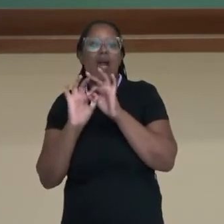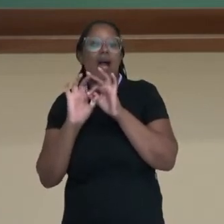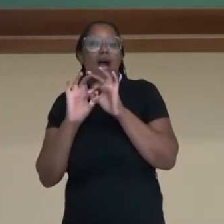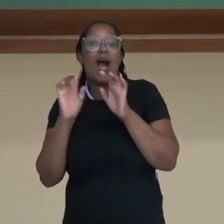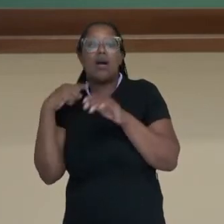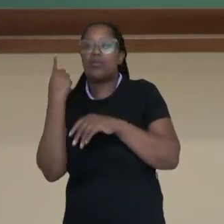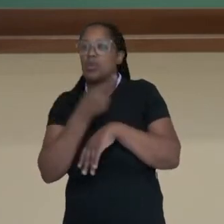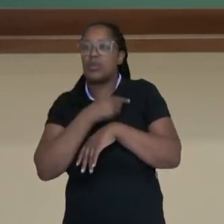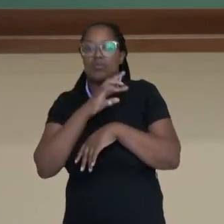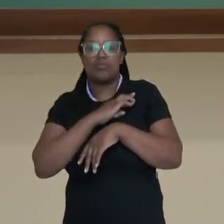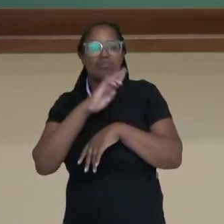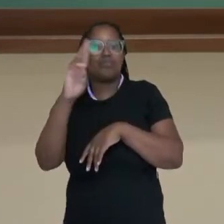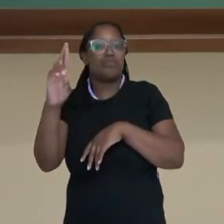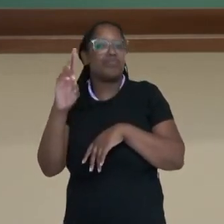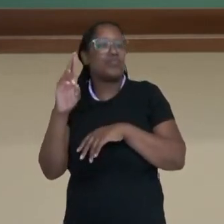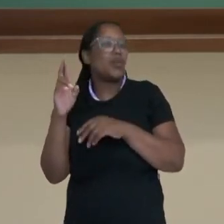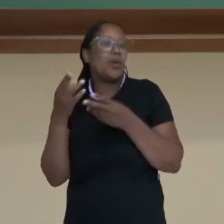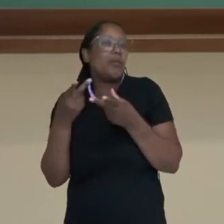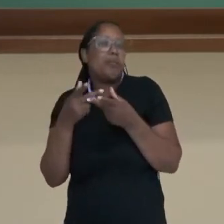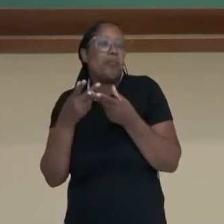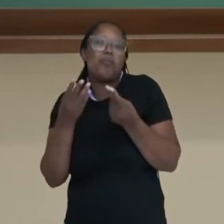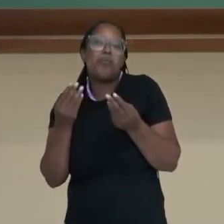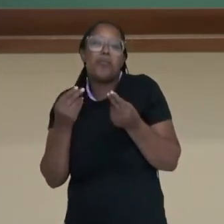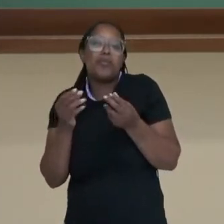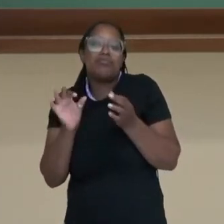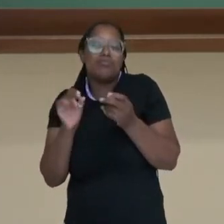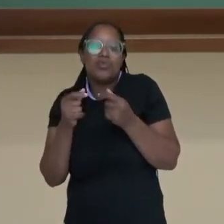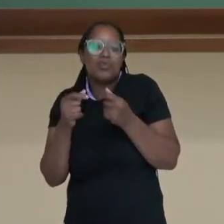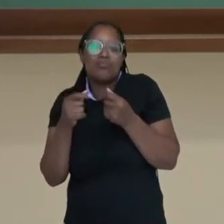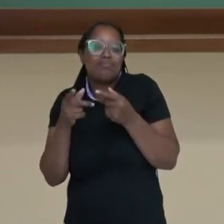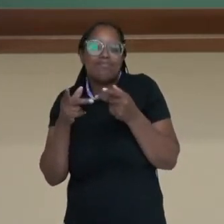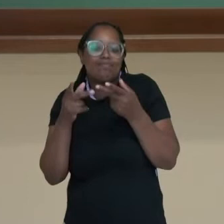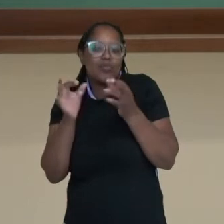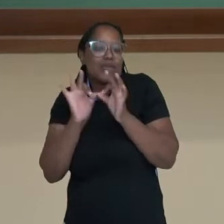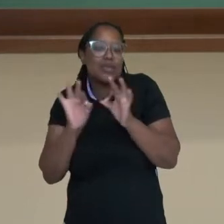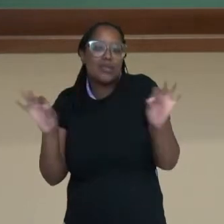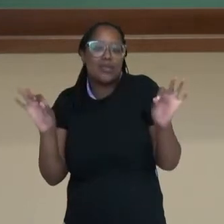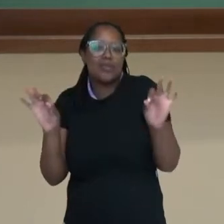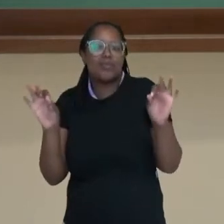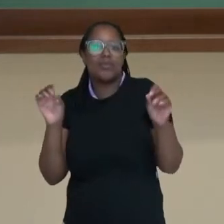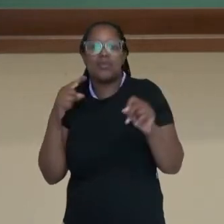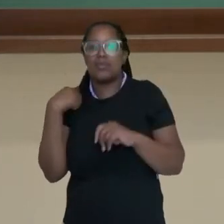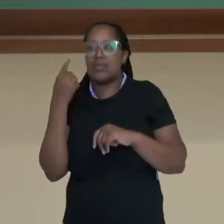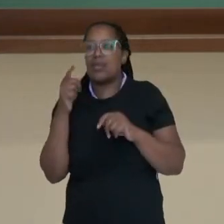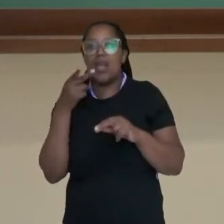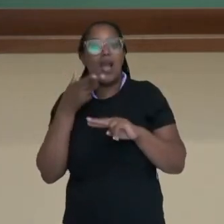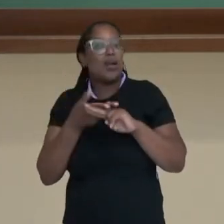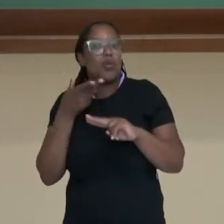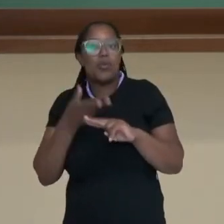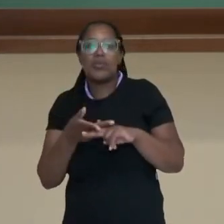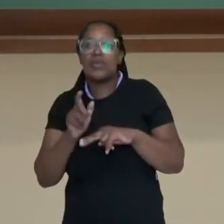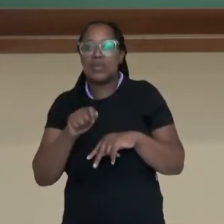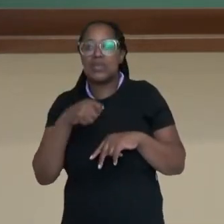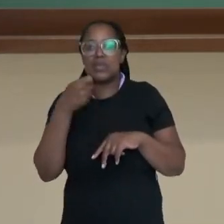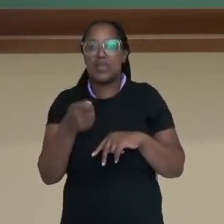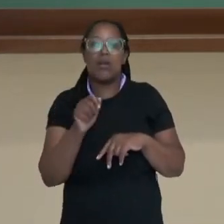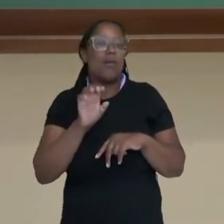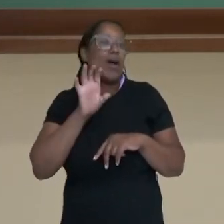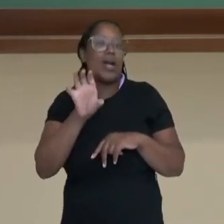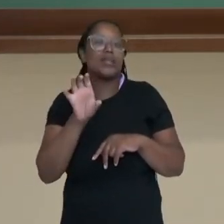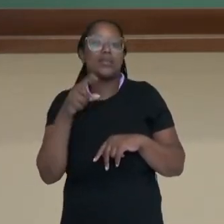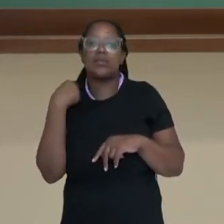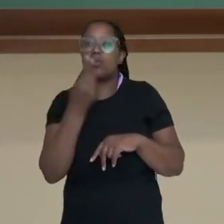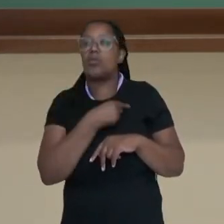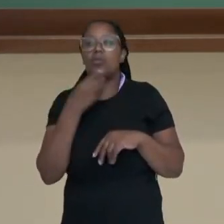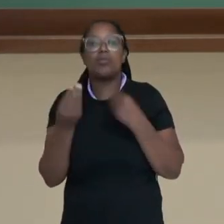nossa crença. Então é muito comum, né, que as religiões em geral utilizem símbolos religiosos, assim como nós